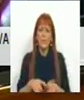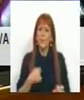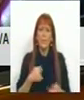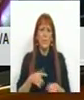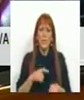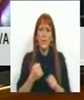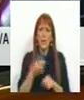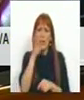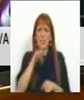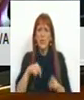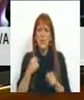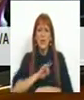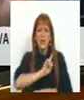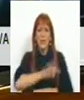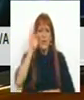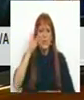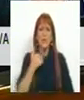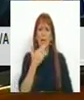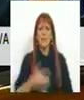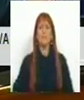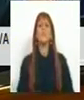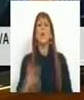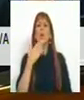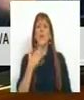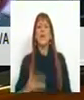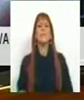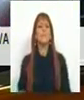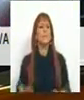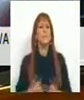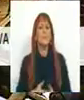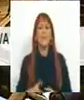da diminuição da operacional das Forças Armadas. Muito obrigado. Muito obrigada.